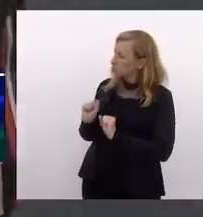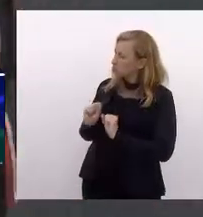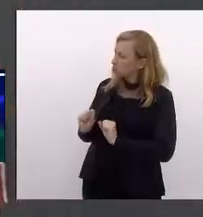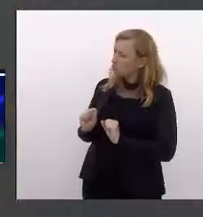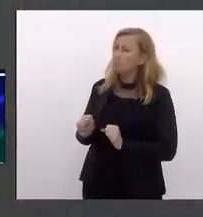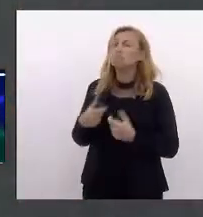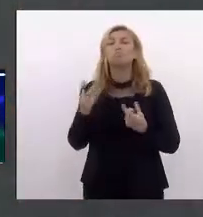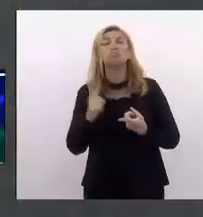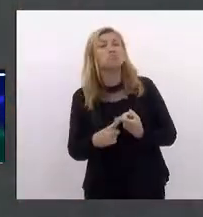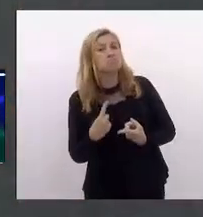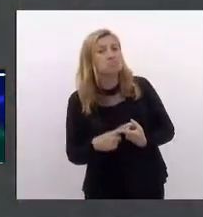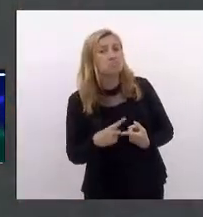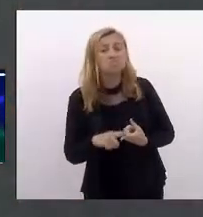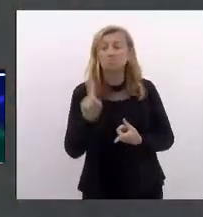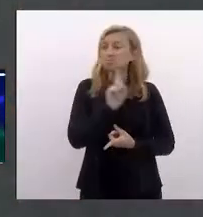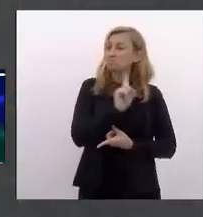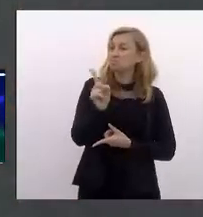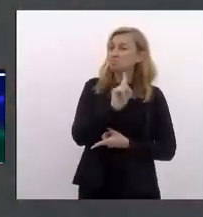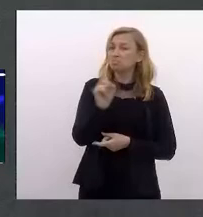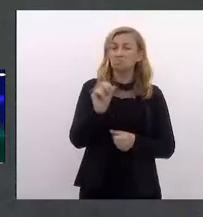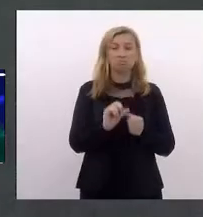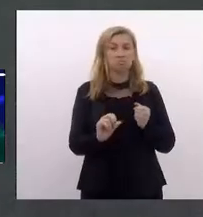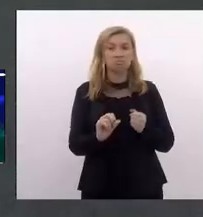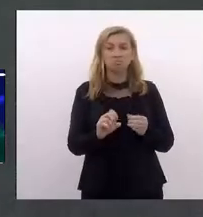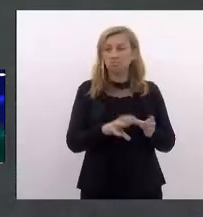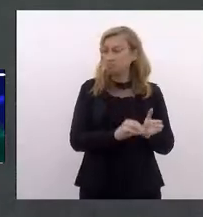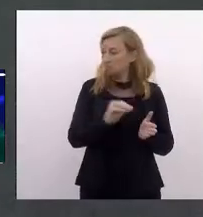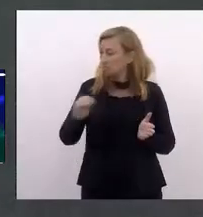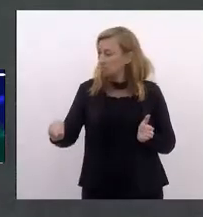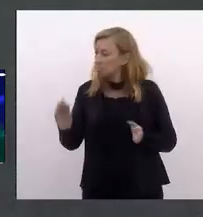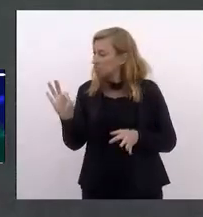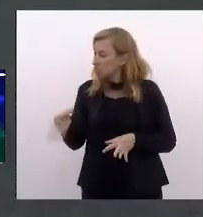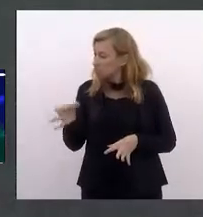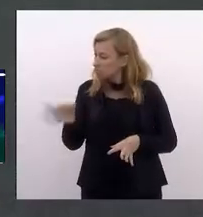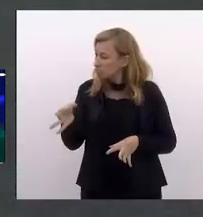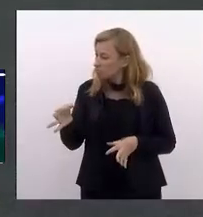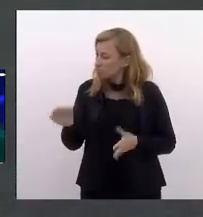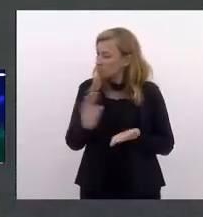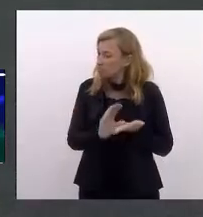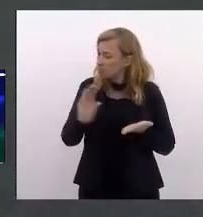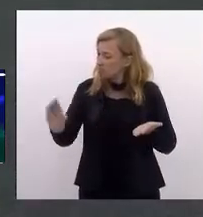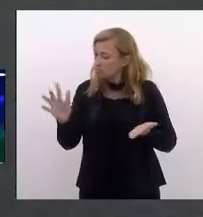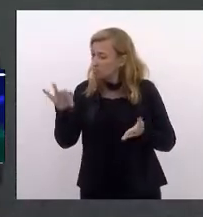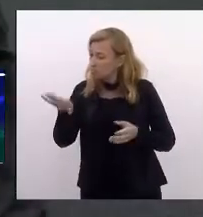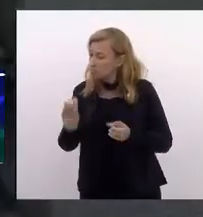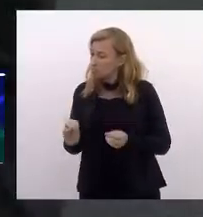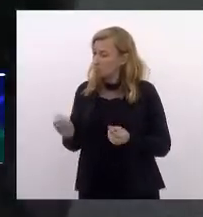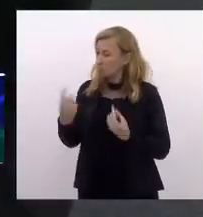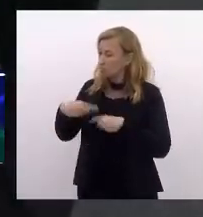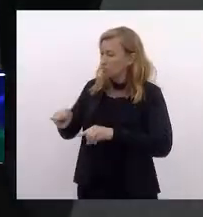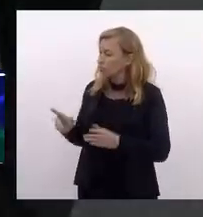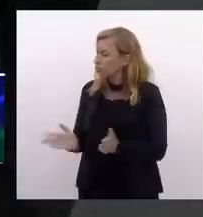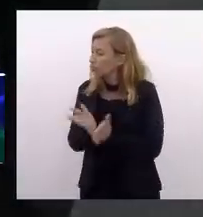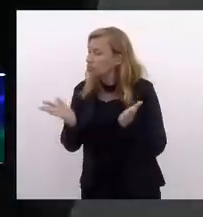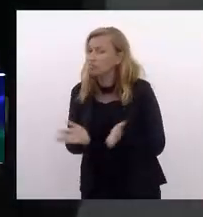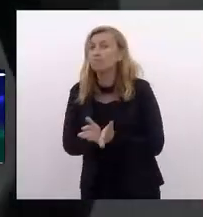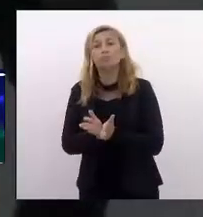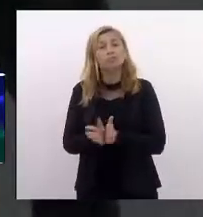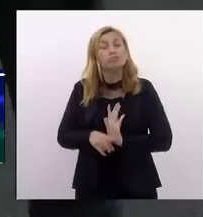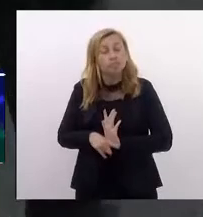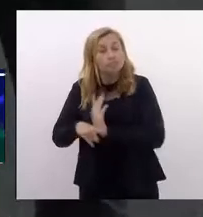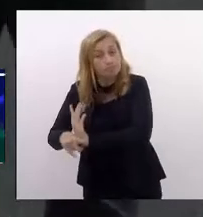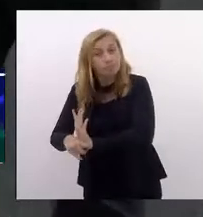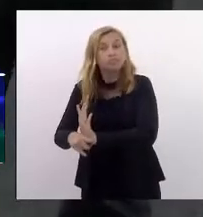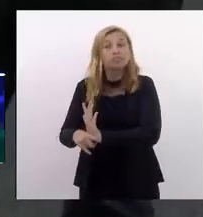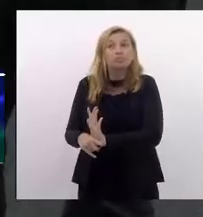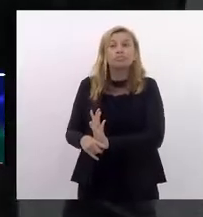seja porque não fez o repasse necessário do fundo de combate à pobreza para combater